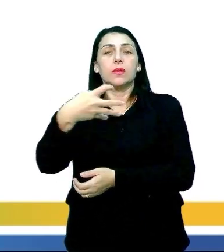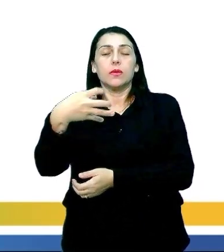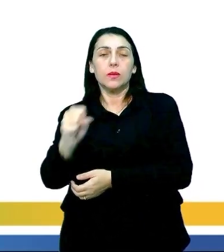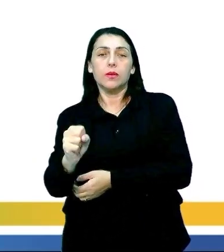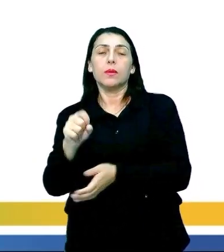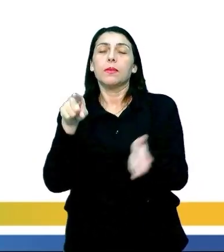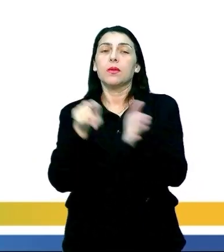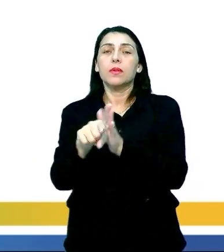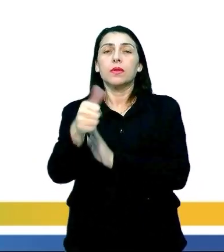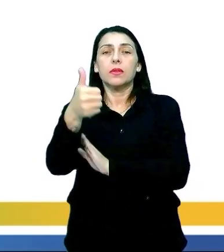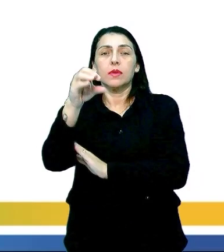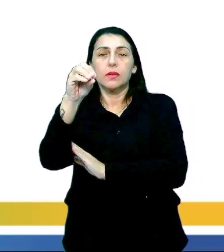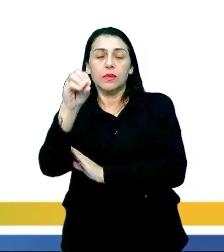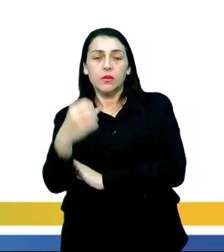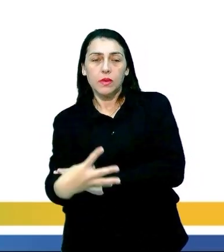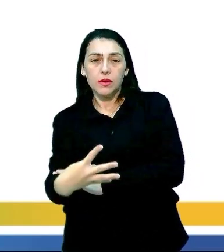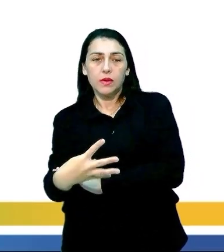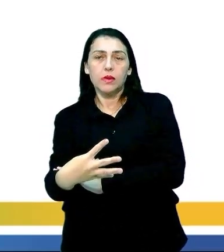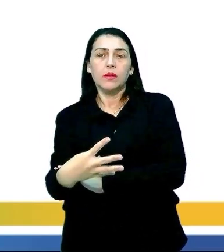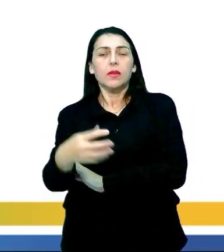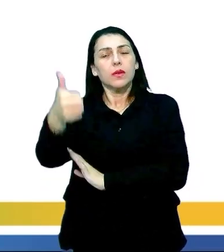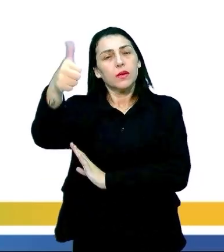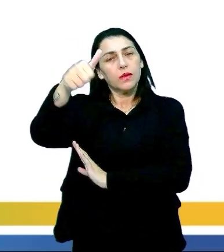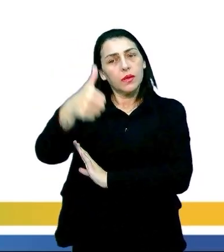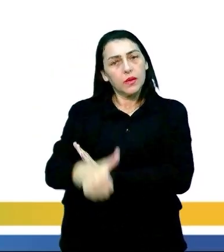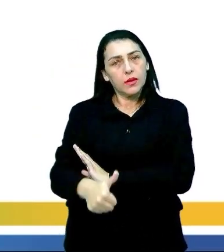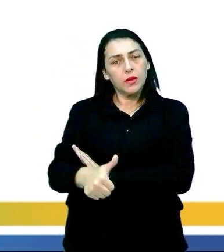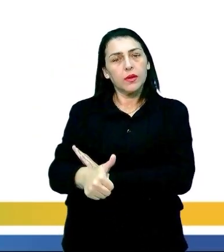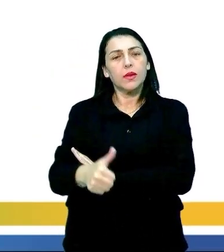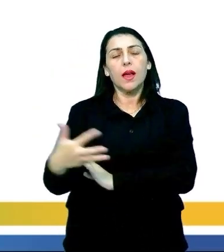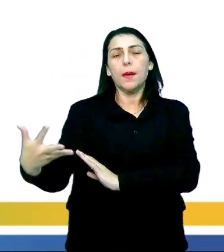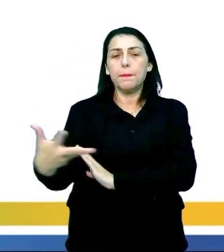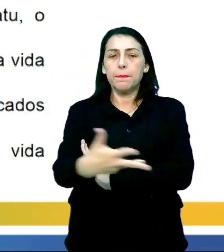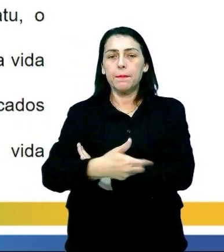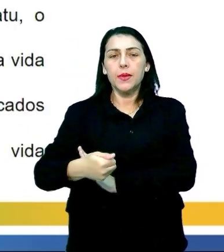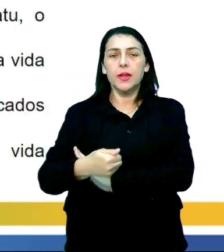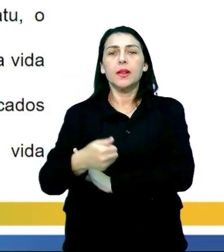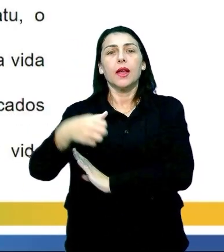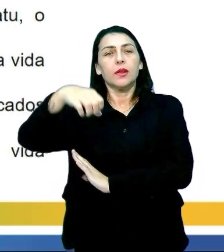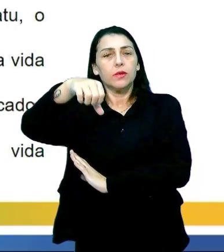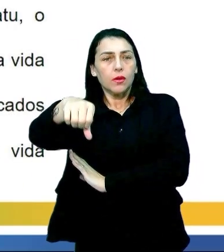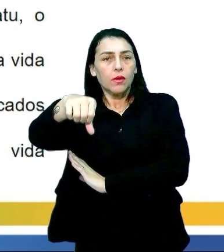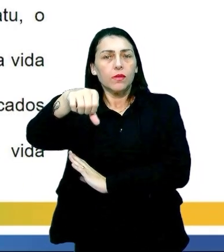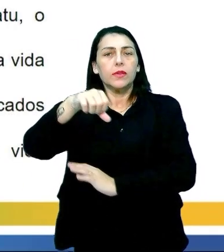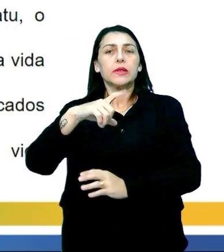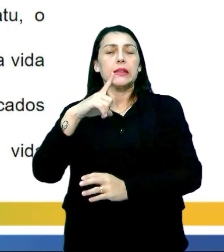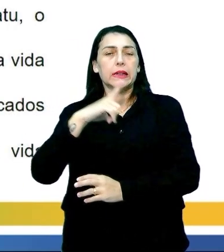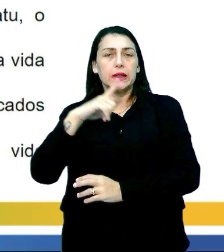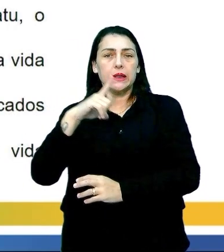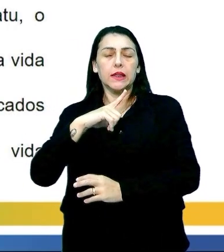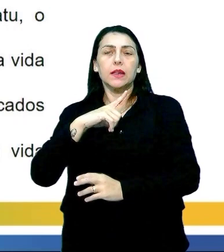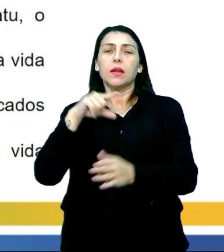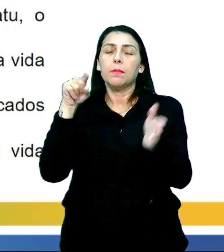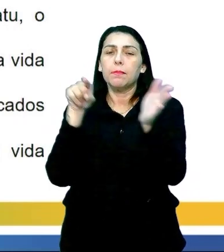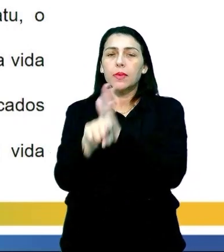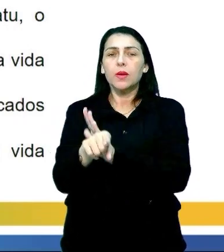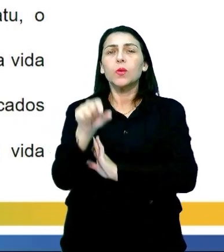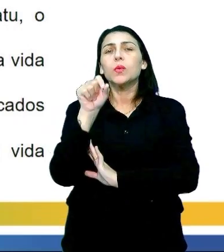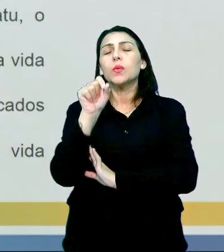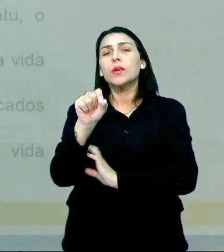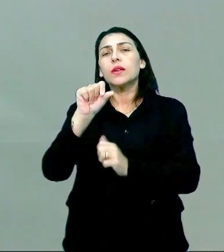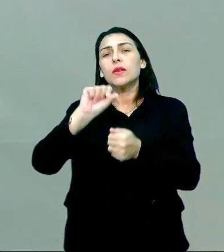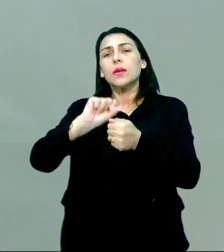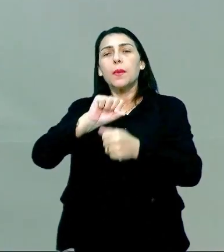questão 104. A gente vai estar analisando competência 3, habilidade número 9. Aqui nós temos a questão. O que vocês